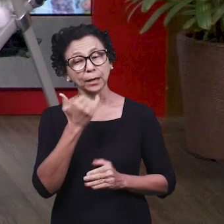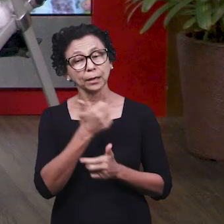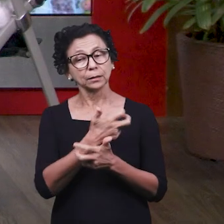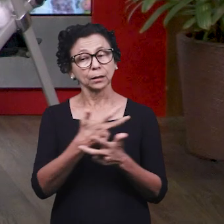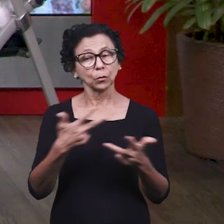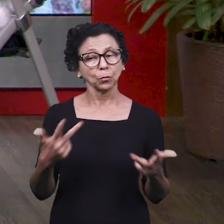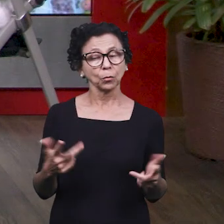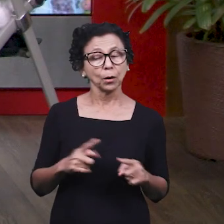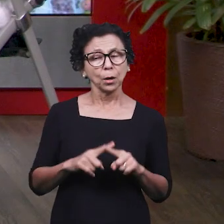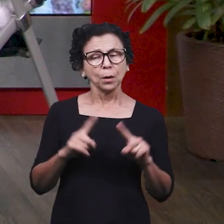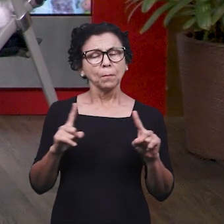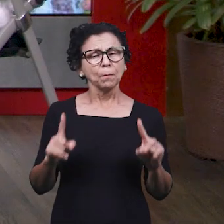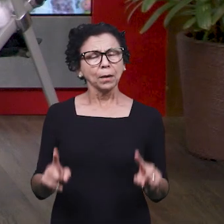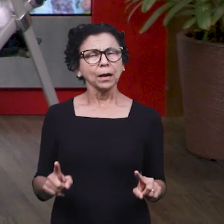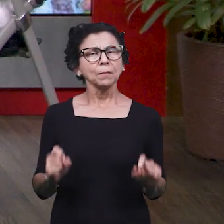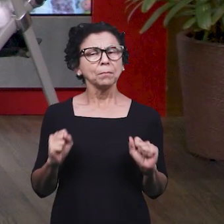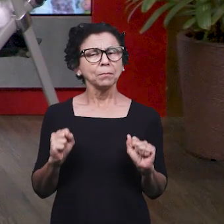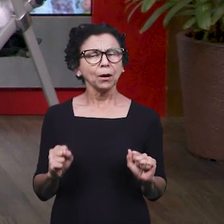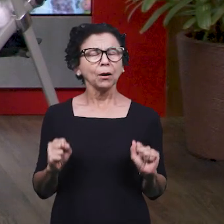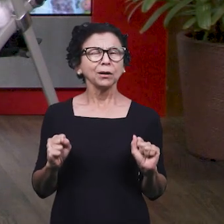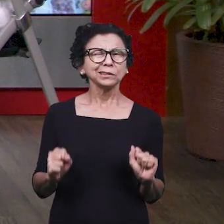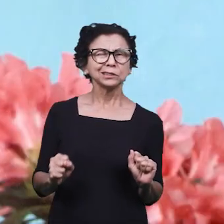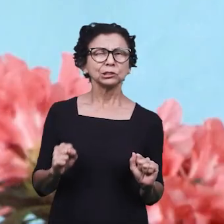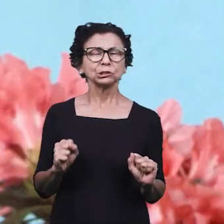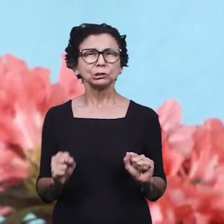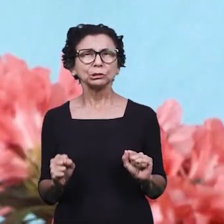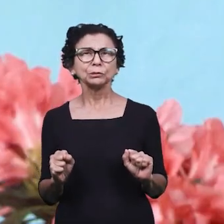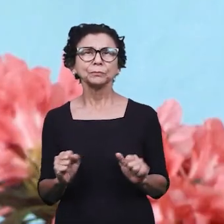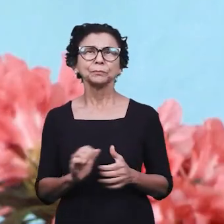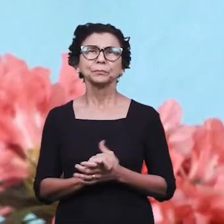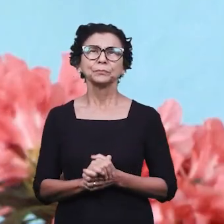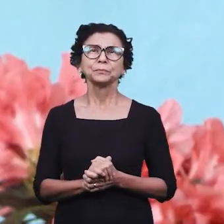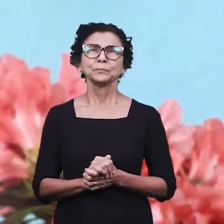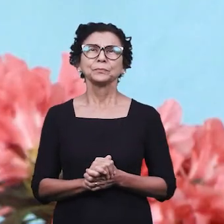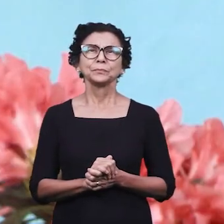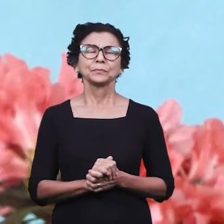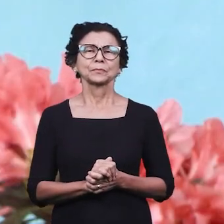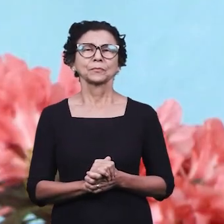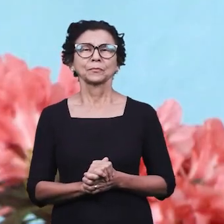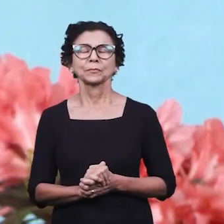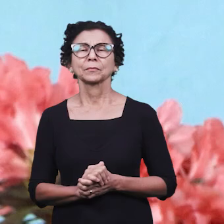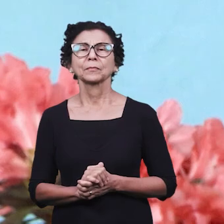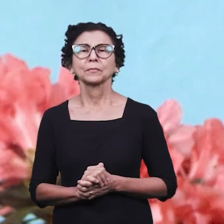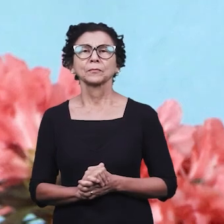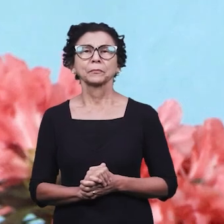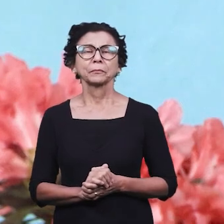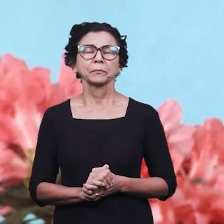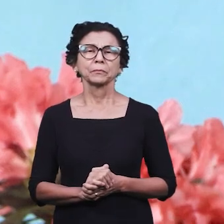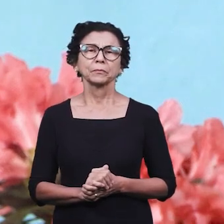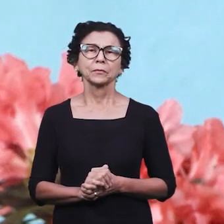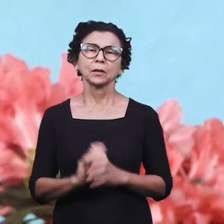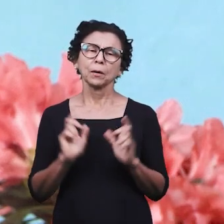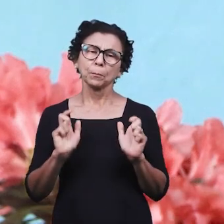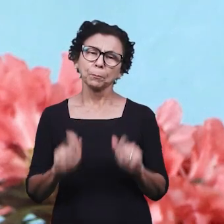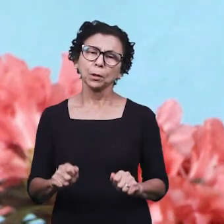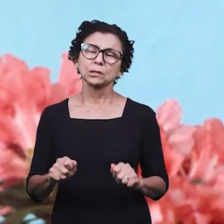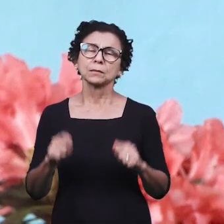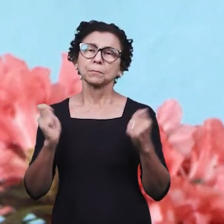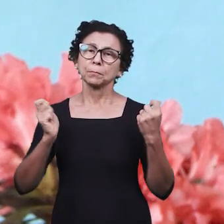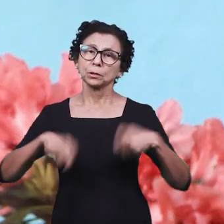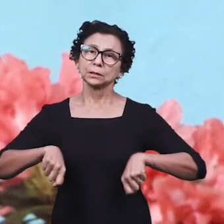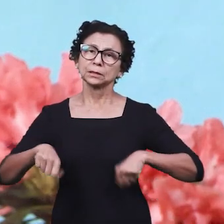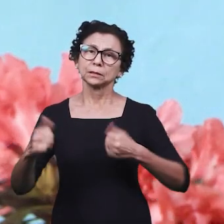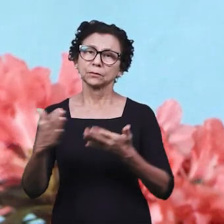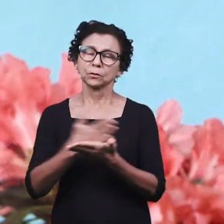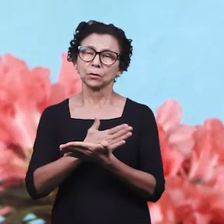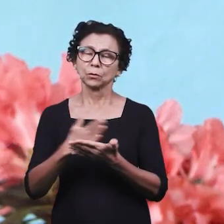Porém, ele pode associar os alimentos. O nunca não existe mais. né? Há 2 tipos de grupos